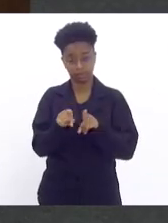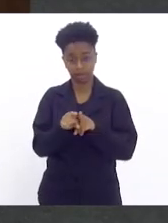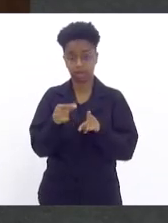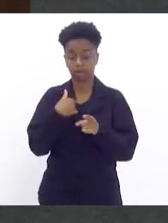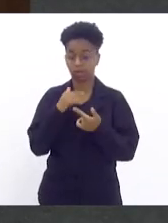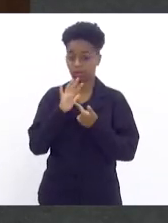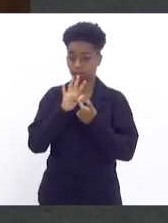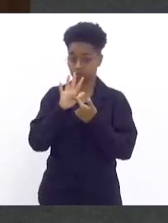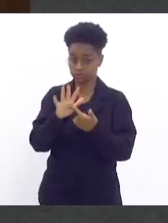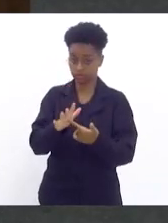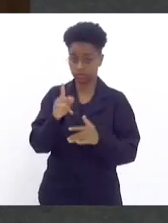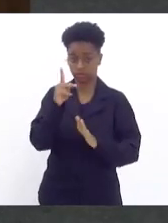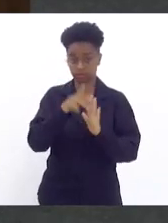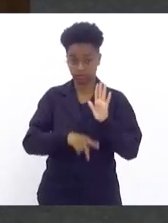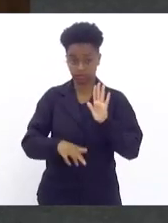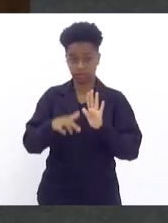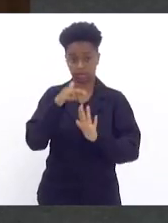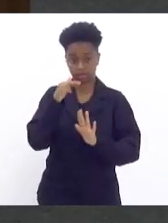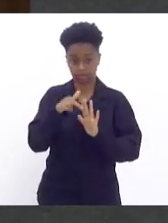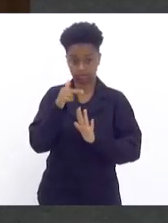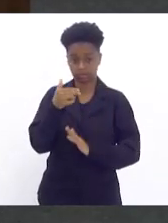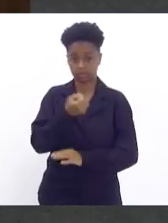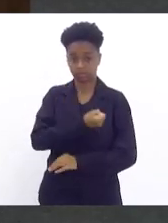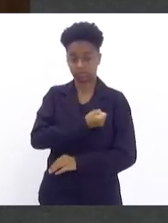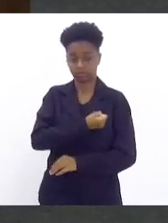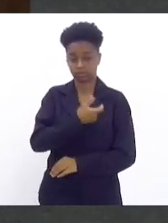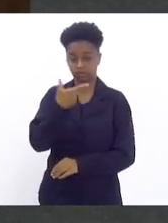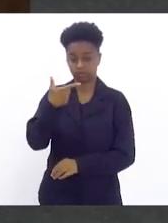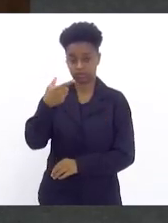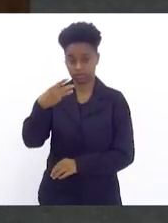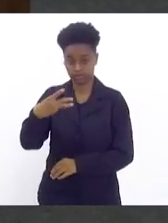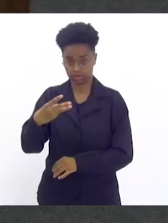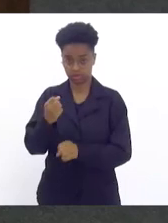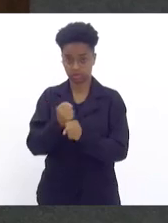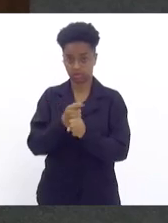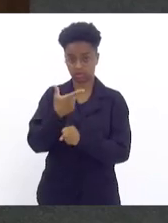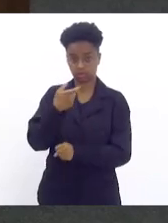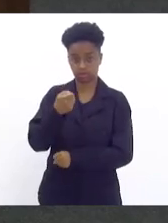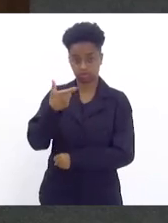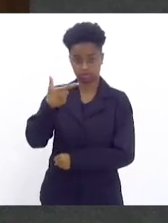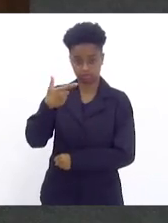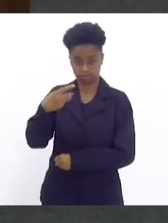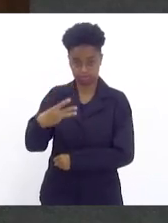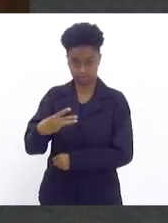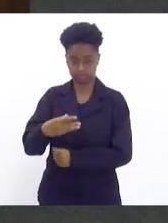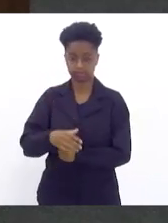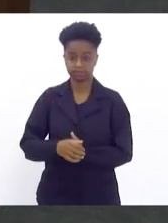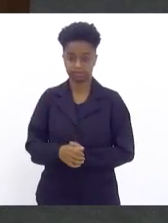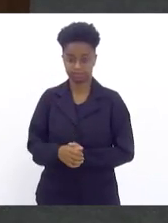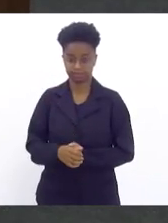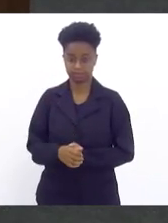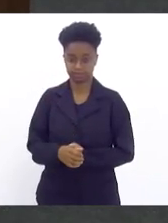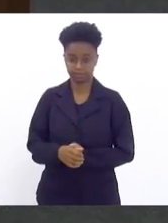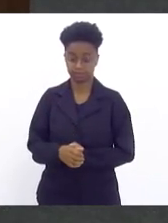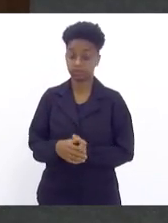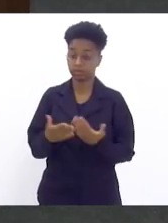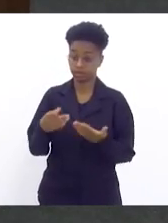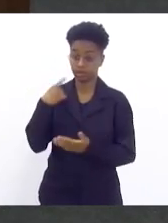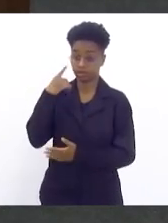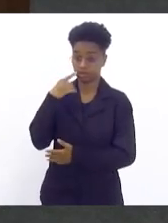o projeto de resolução 23 de 2023 Deputado Amorim Deputado